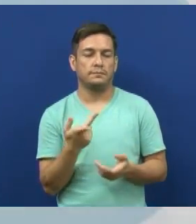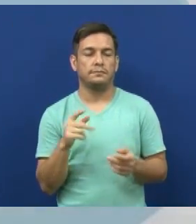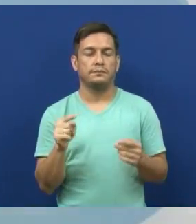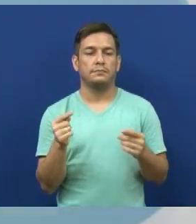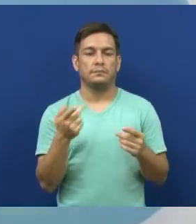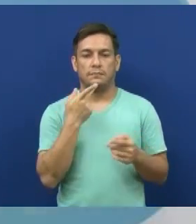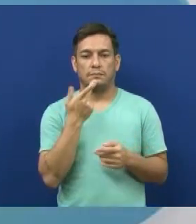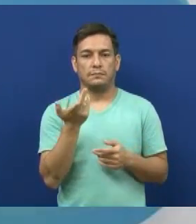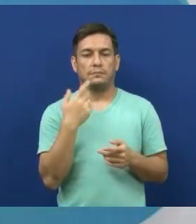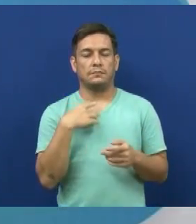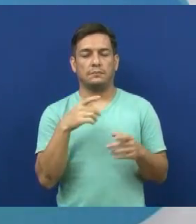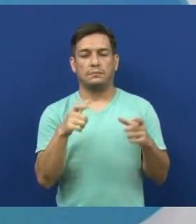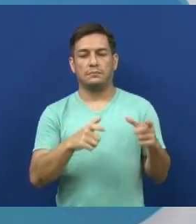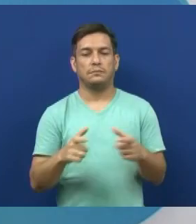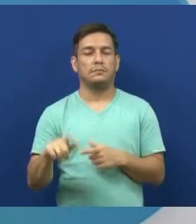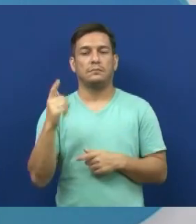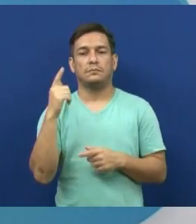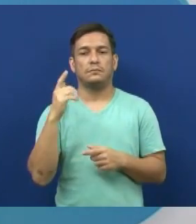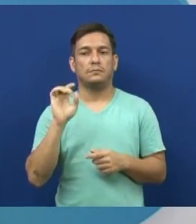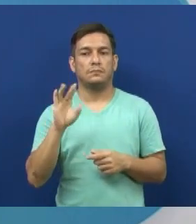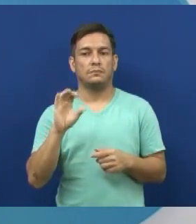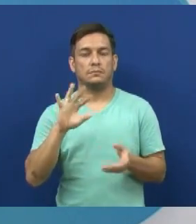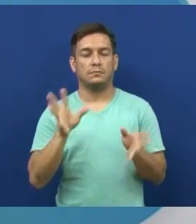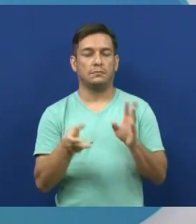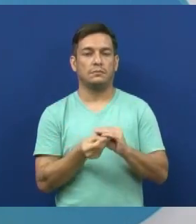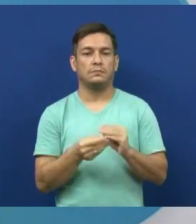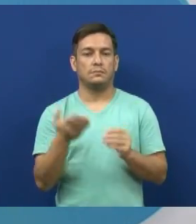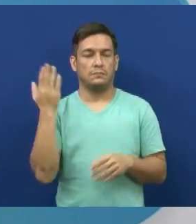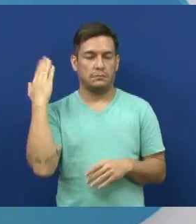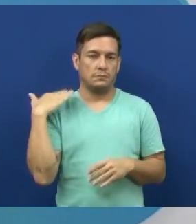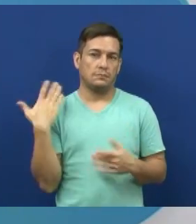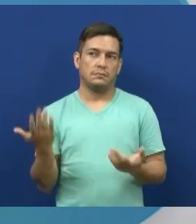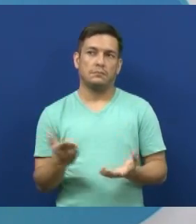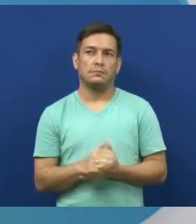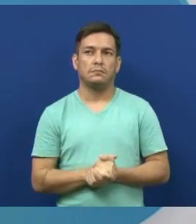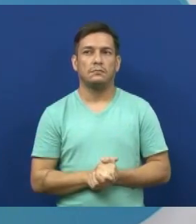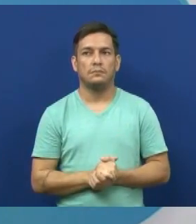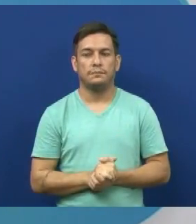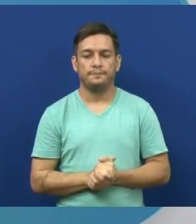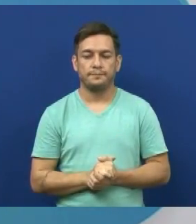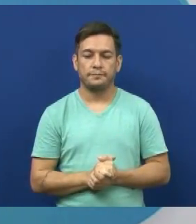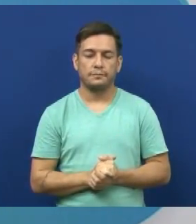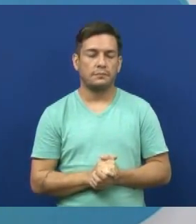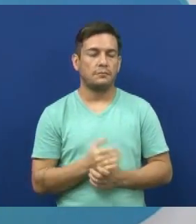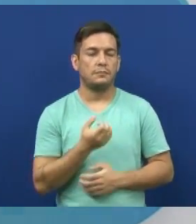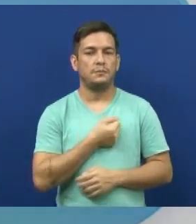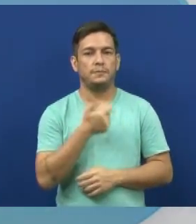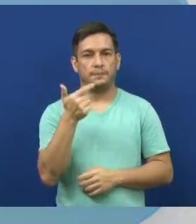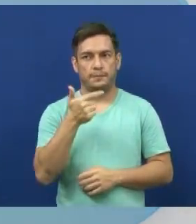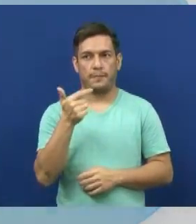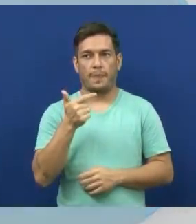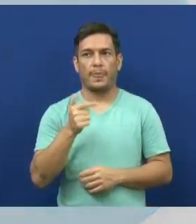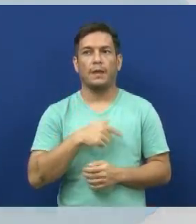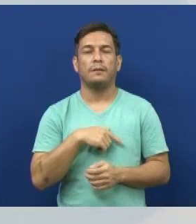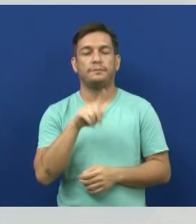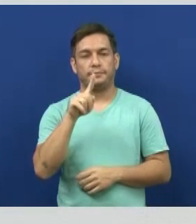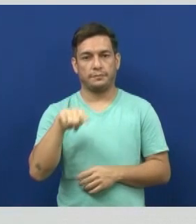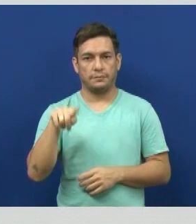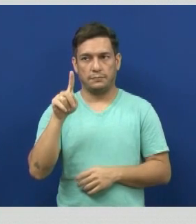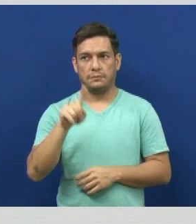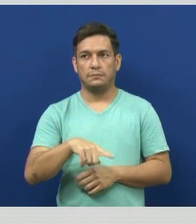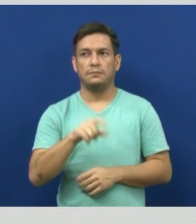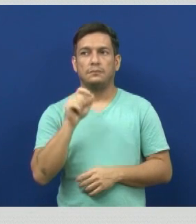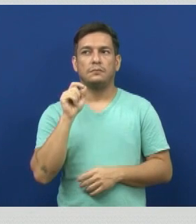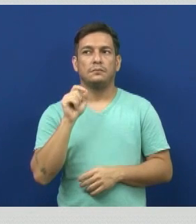associar o espaço geográfico somente às transformações do passado. Pergunta número 2. Assinale a seguir